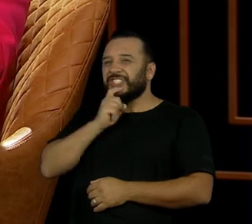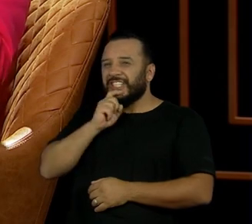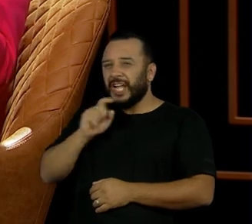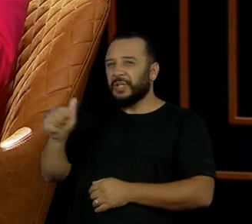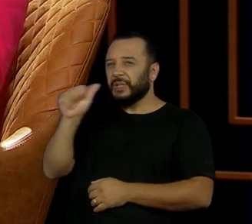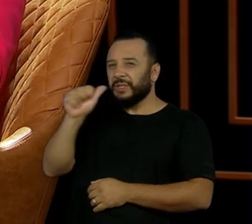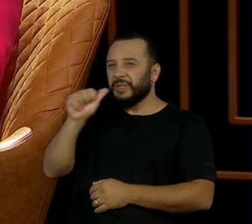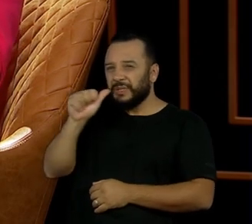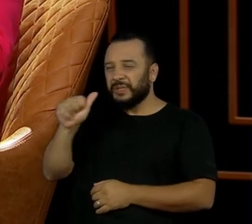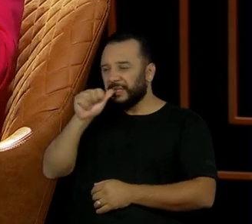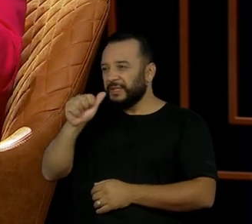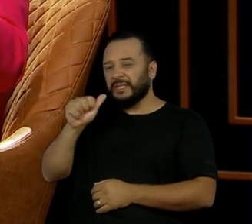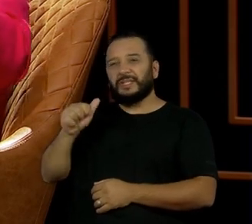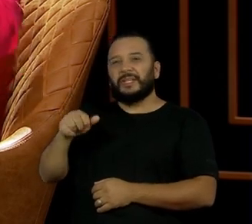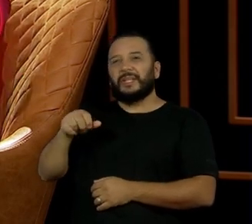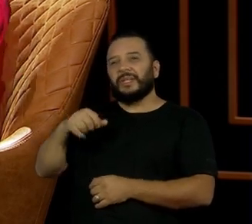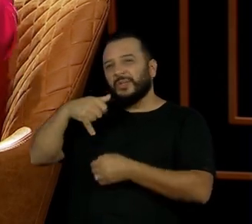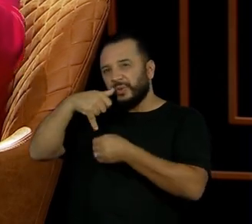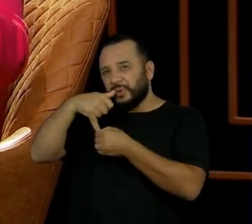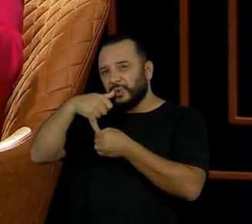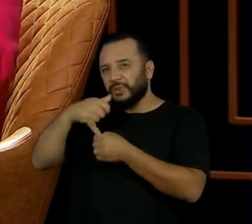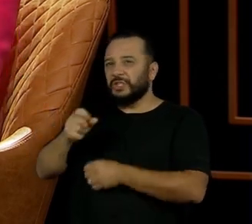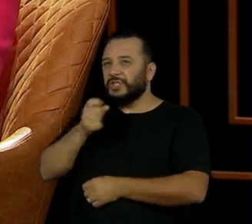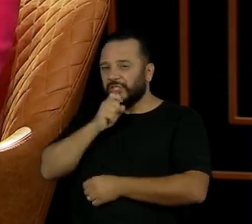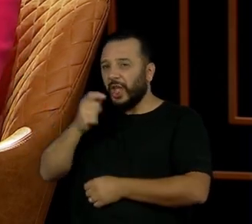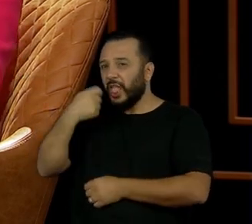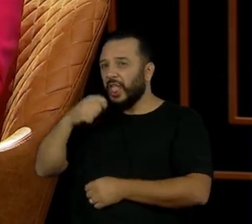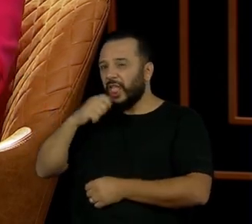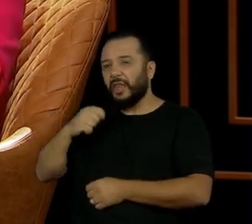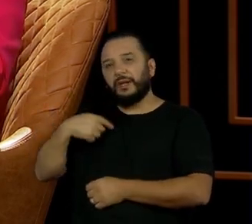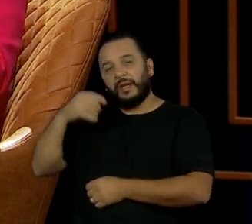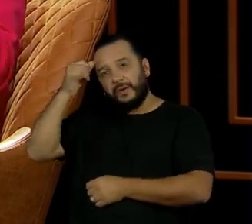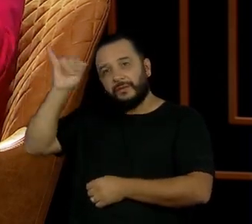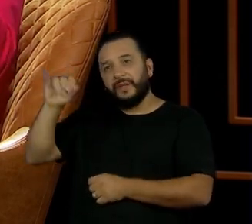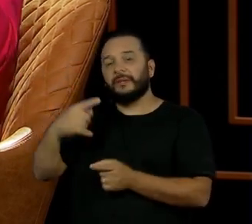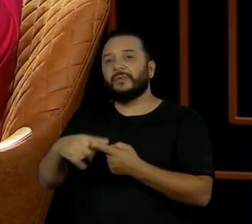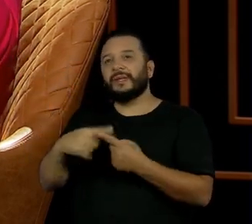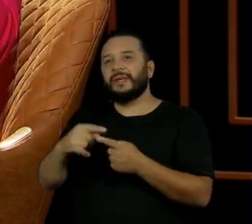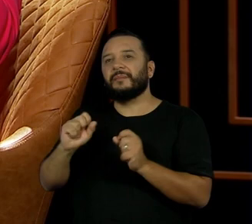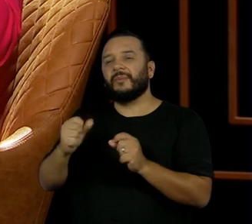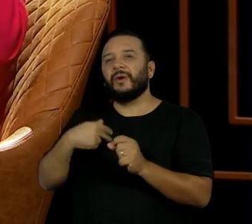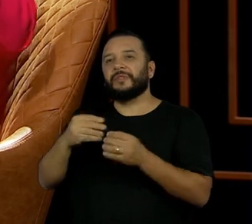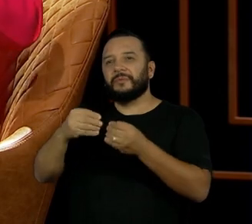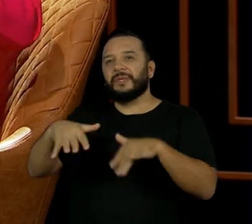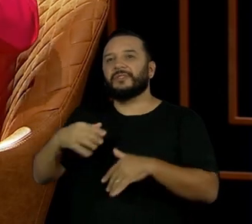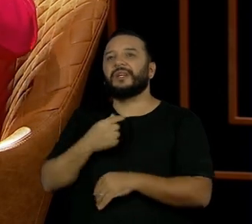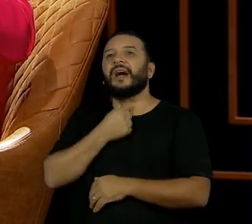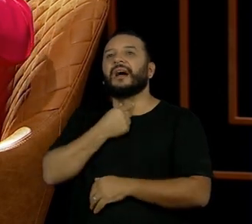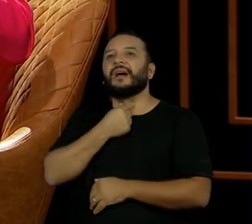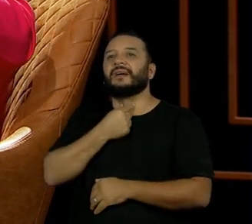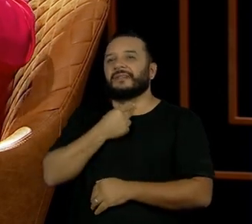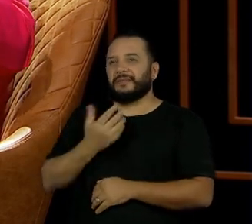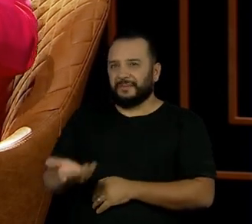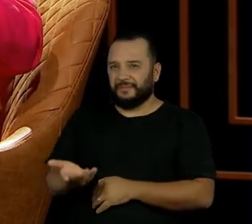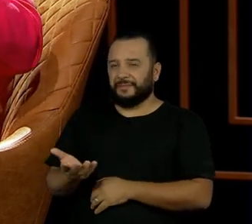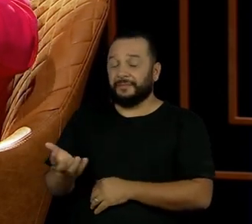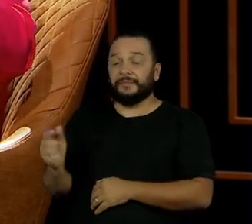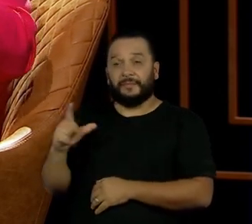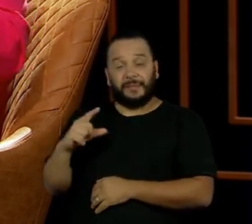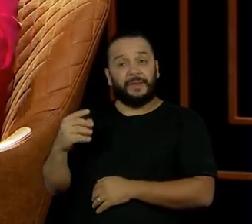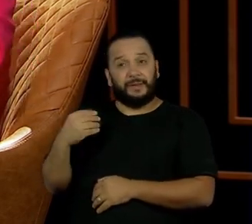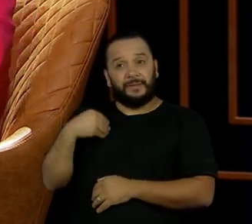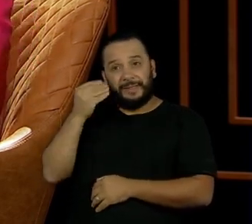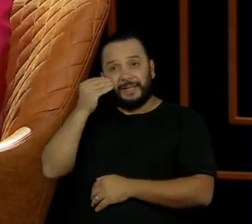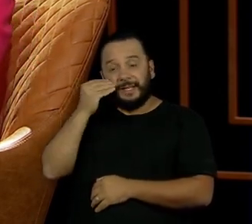eu dou uma evitada próximo ao shows tento manter um certo volume de voz